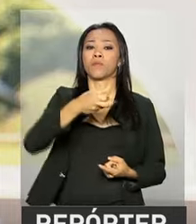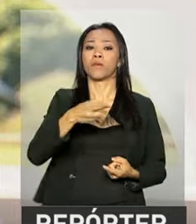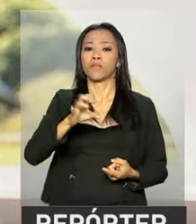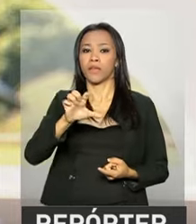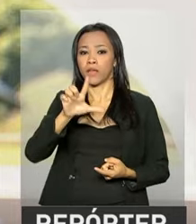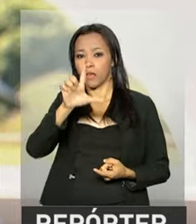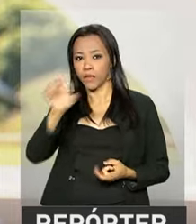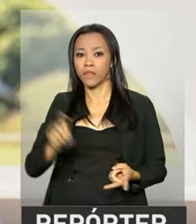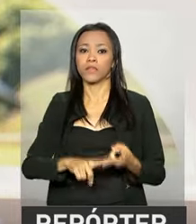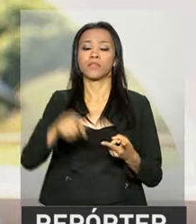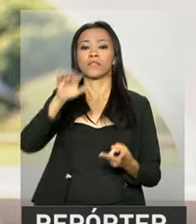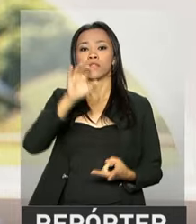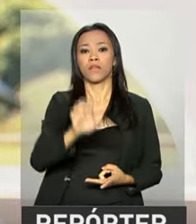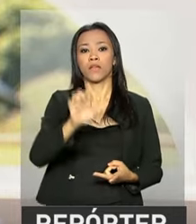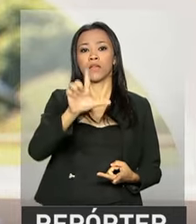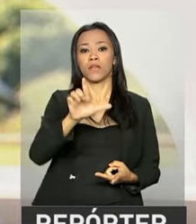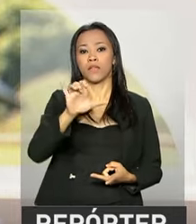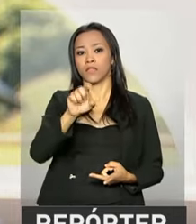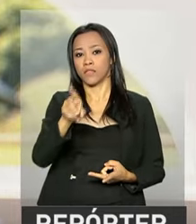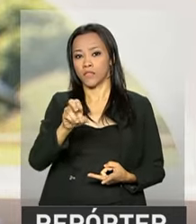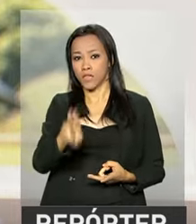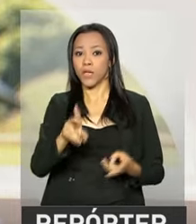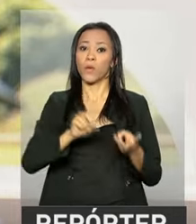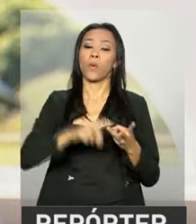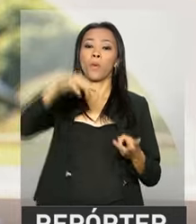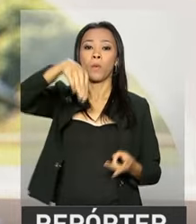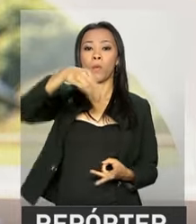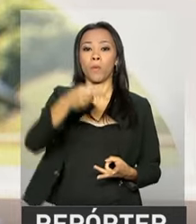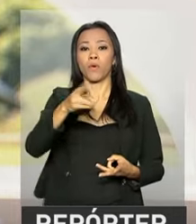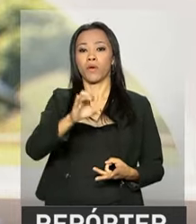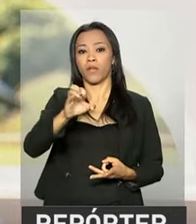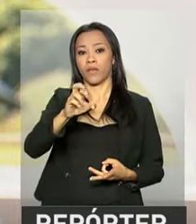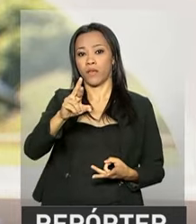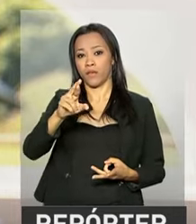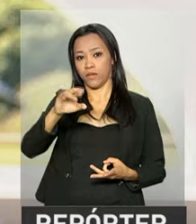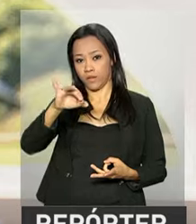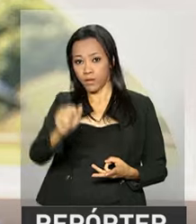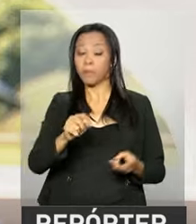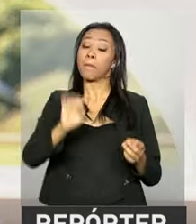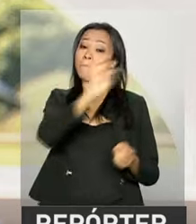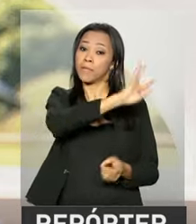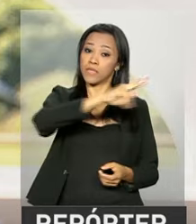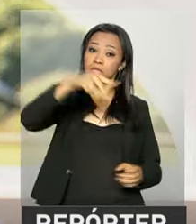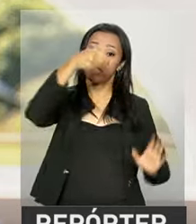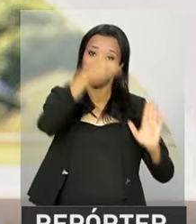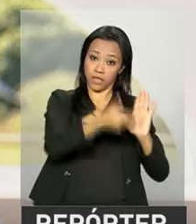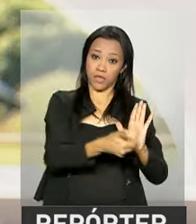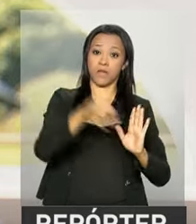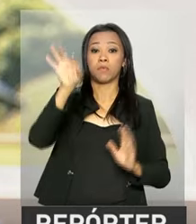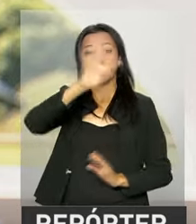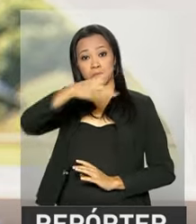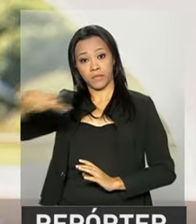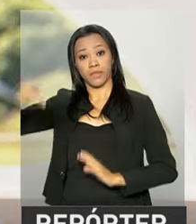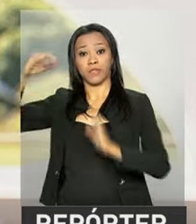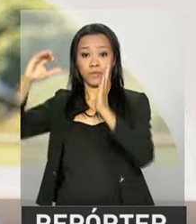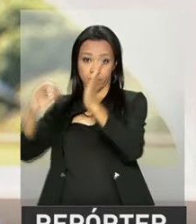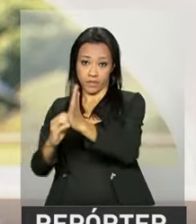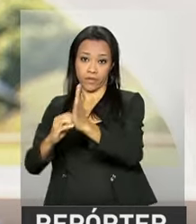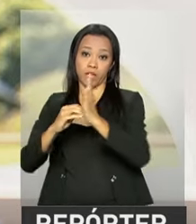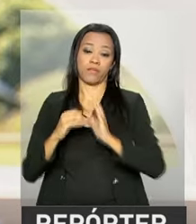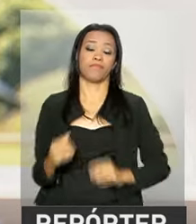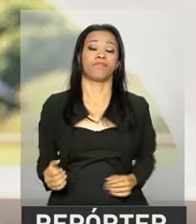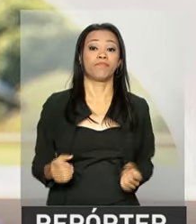Antônio Imbassaí, Eliseu Padilha, Moreira Franco e os presidentes da Câmara, Rodrigo Maia, e do Senado,